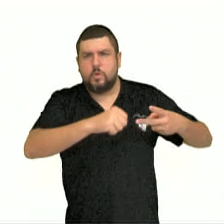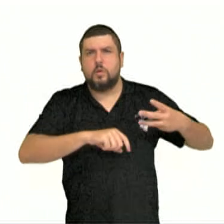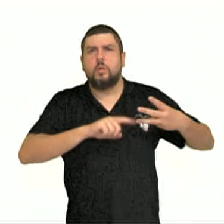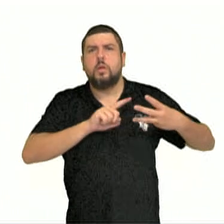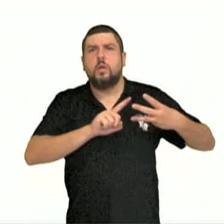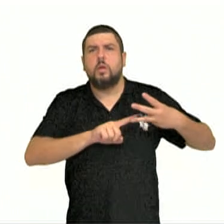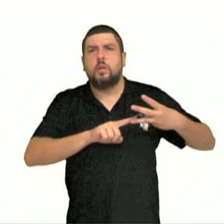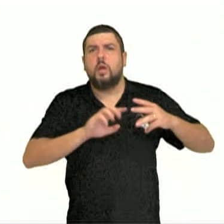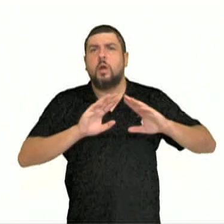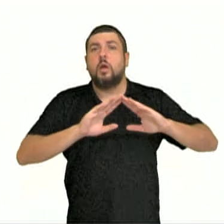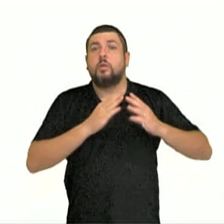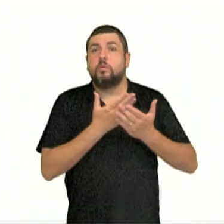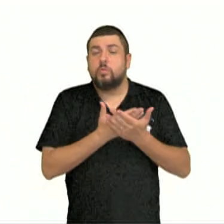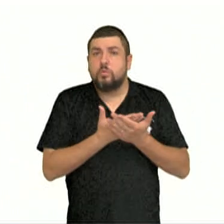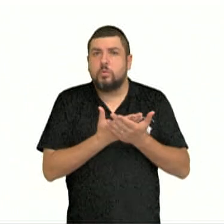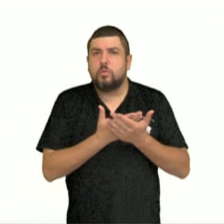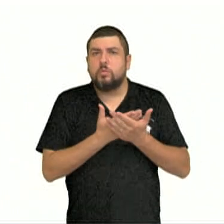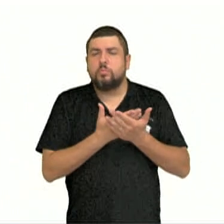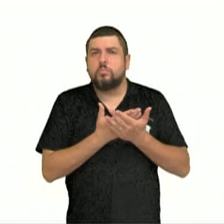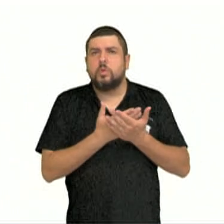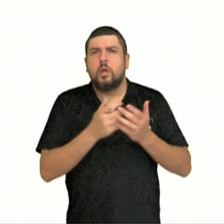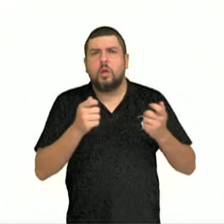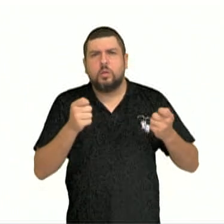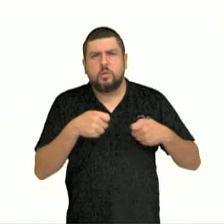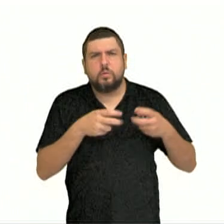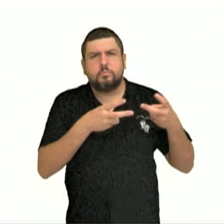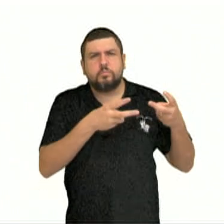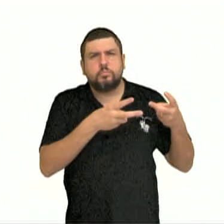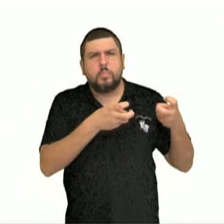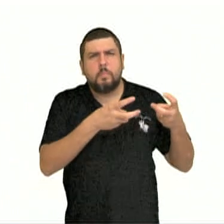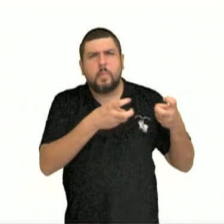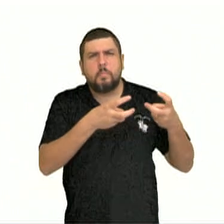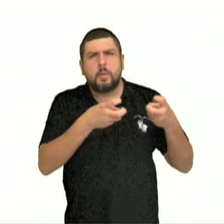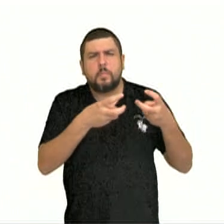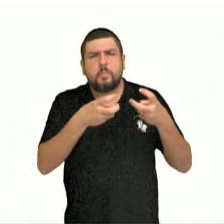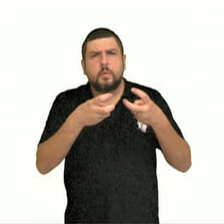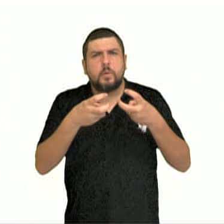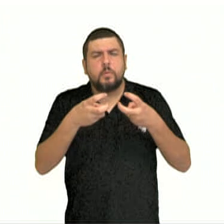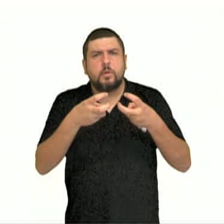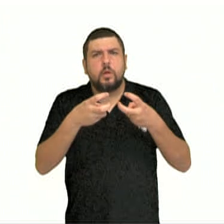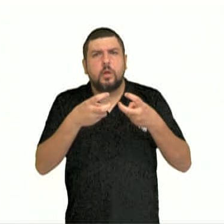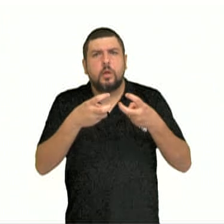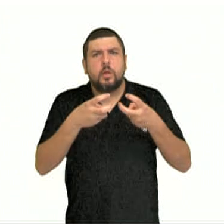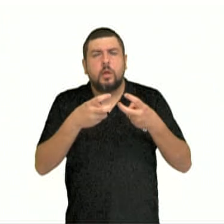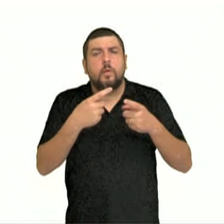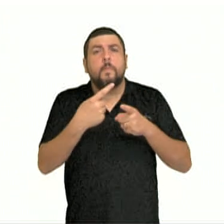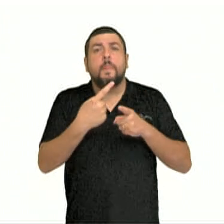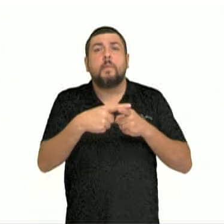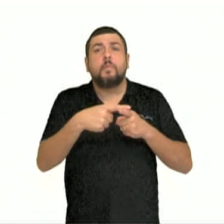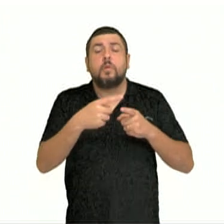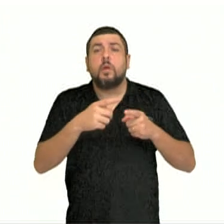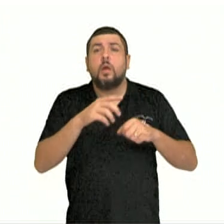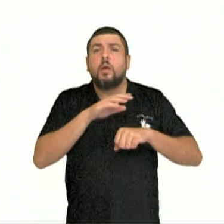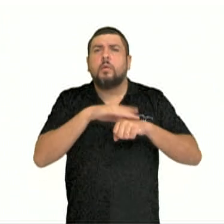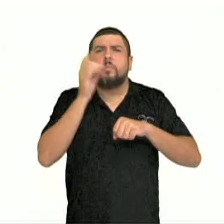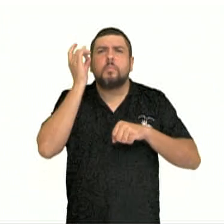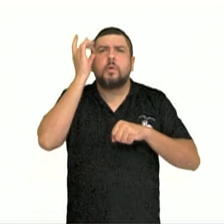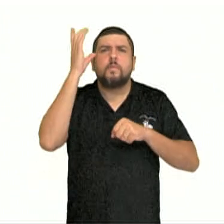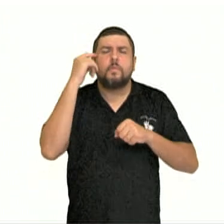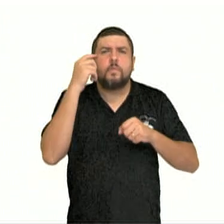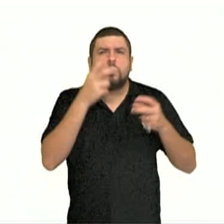leis, poderiam ser observados como coisas, como objetos, pois assim seria mais fácil para